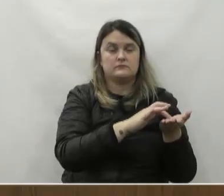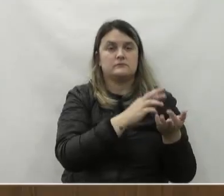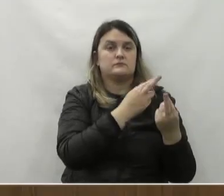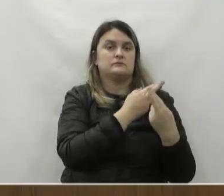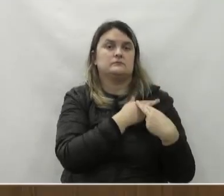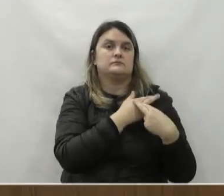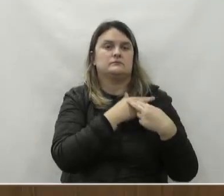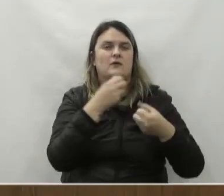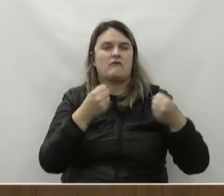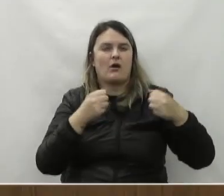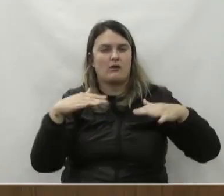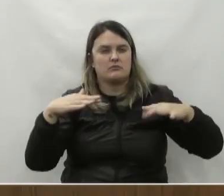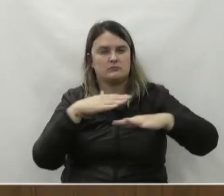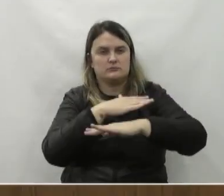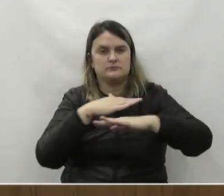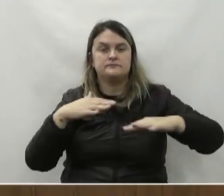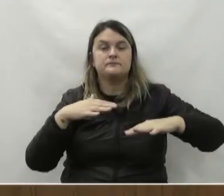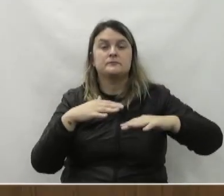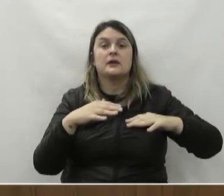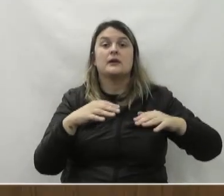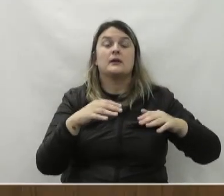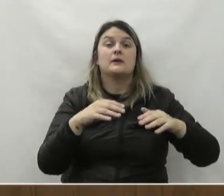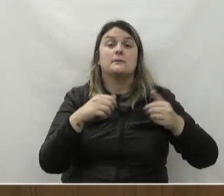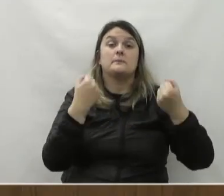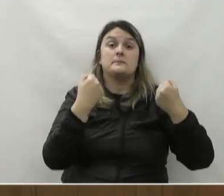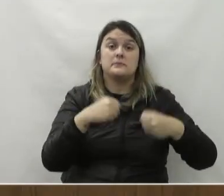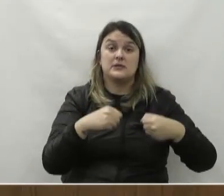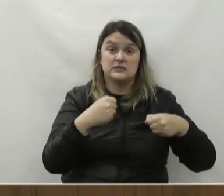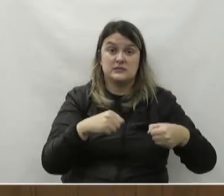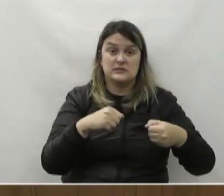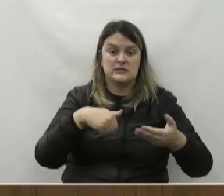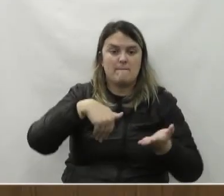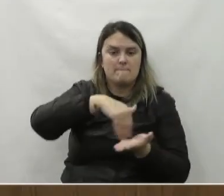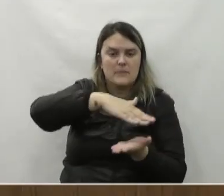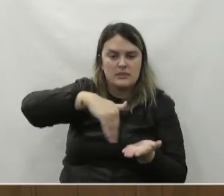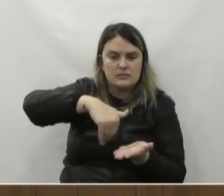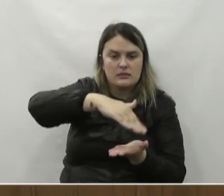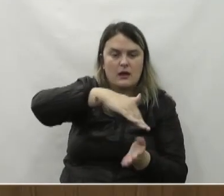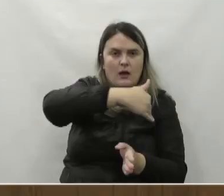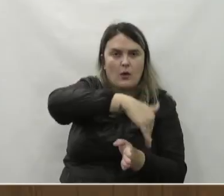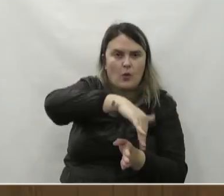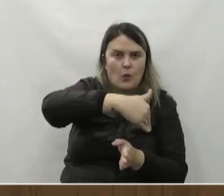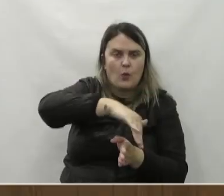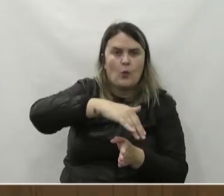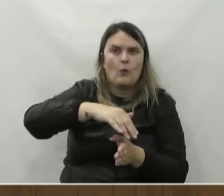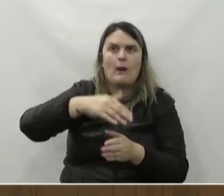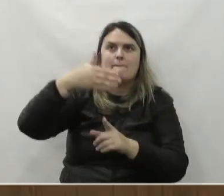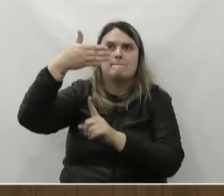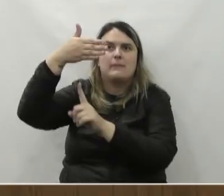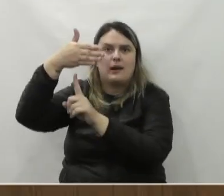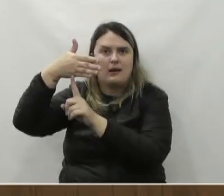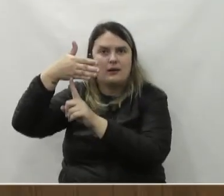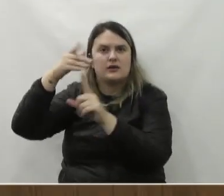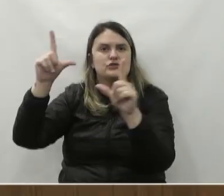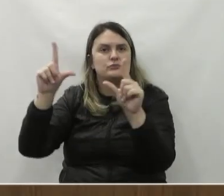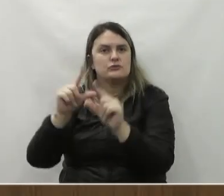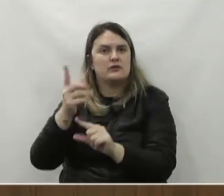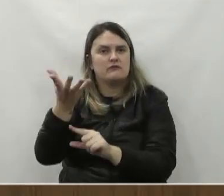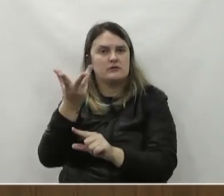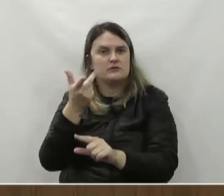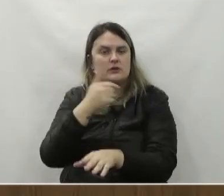Trânsito, solicita-se a implantação de sinalização viária e de redutores de velocidade na rua